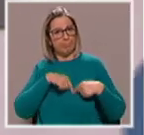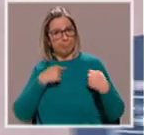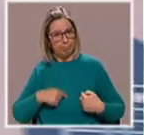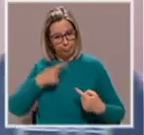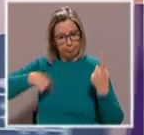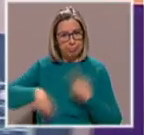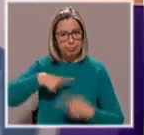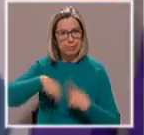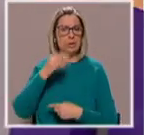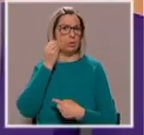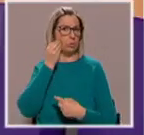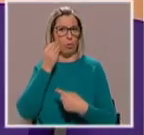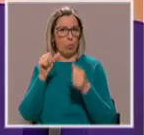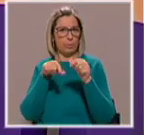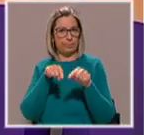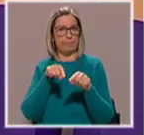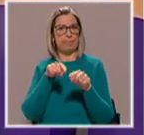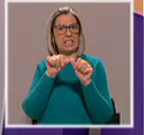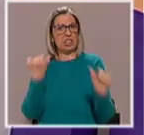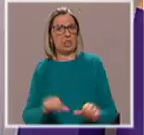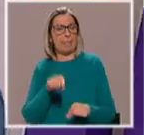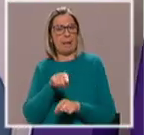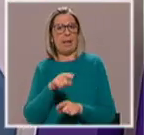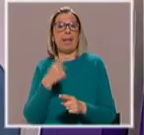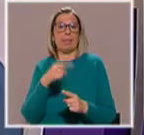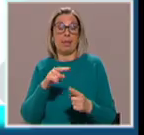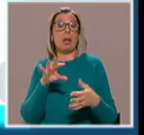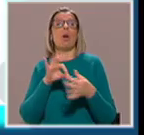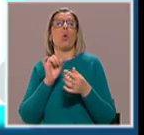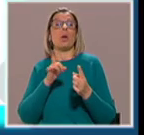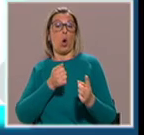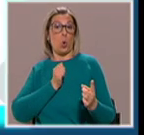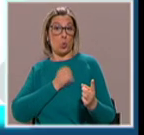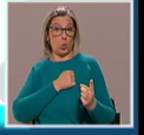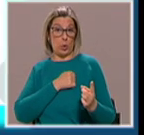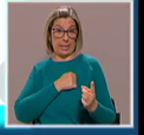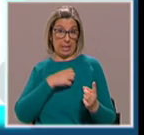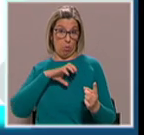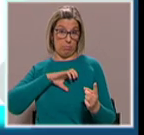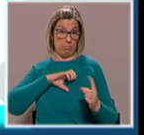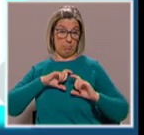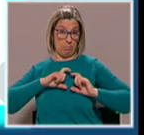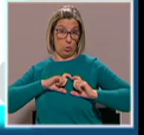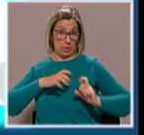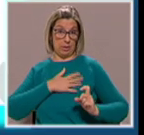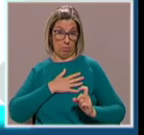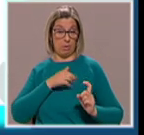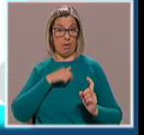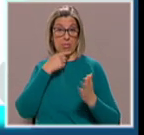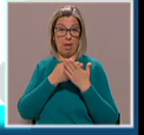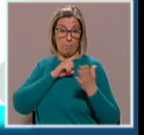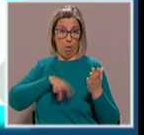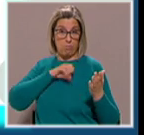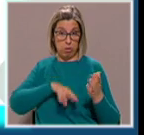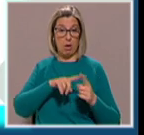assim aqui. Portanto, o sistema cardiovascular é constituído pelo quê? Pelo coração, que é um órgão propulsor da corrente sanguínea,